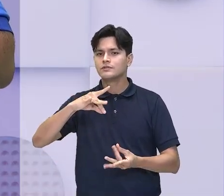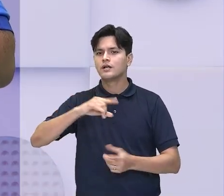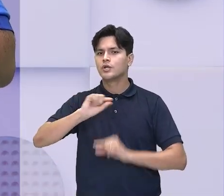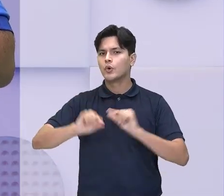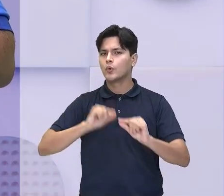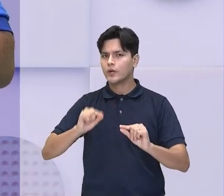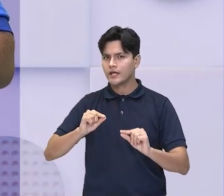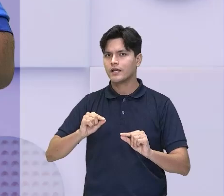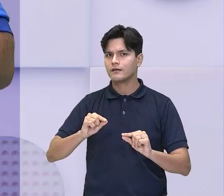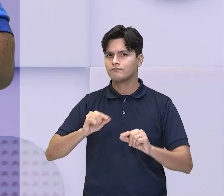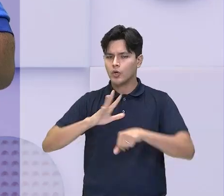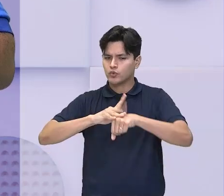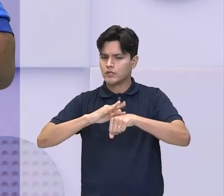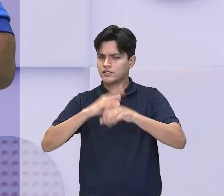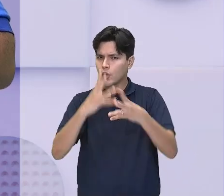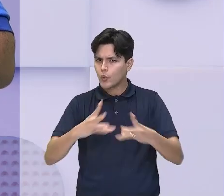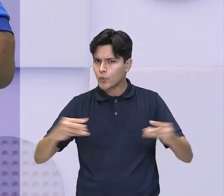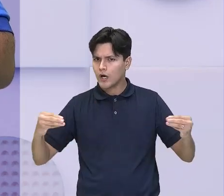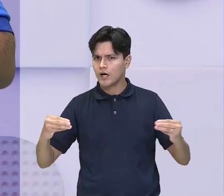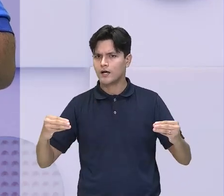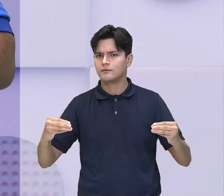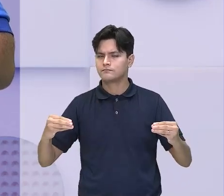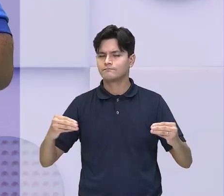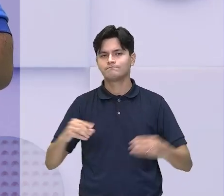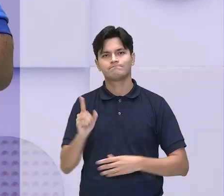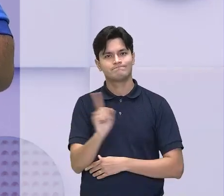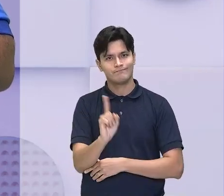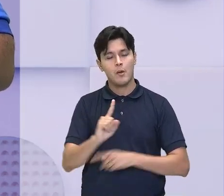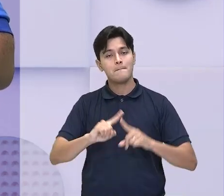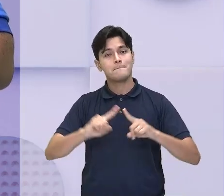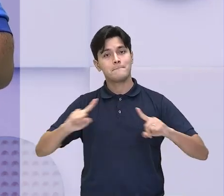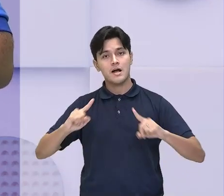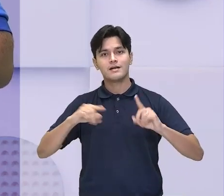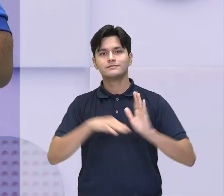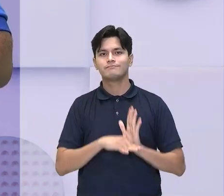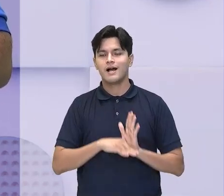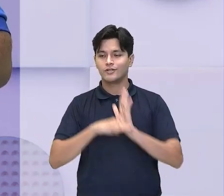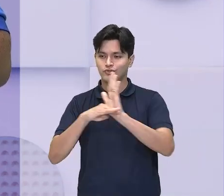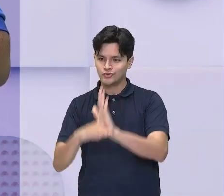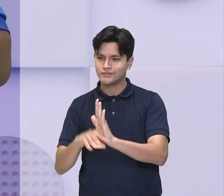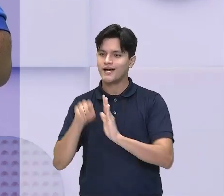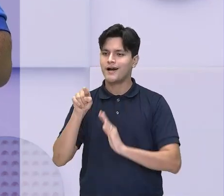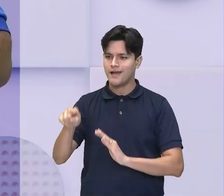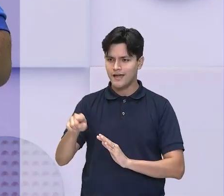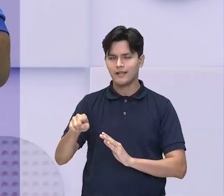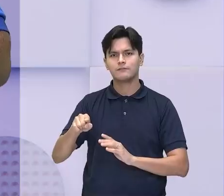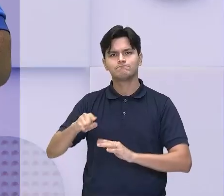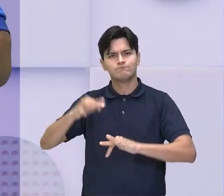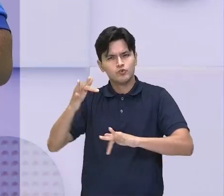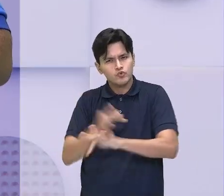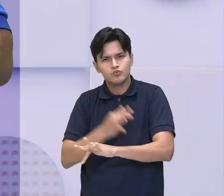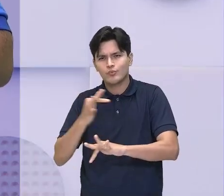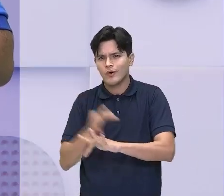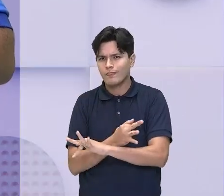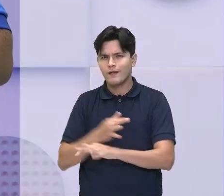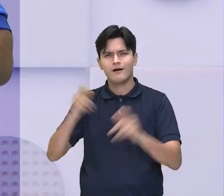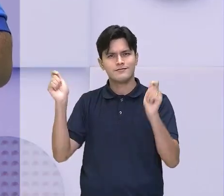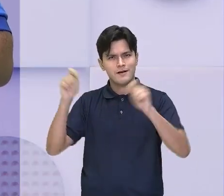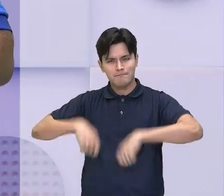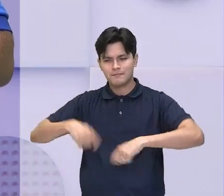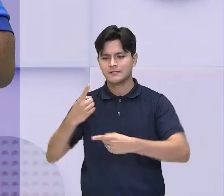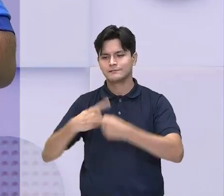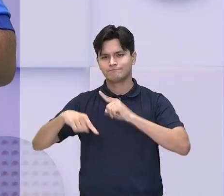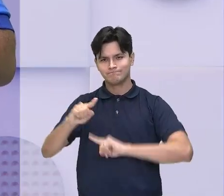curar aquela doença que é degenerativa, mas elas vão ajudar a pessoa a lidar com aquilo. Por exemplo, aqui